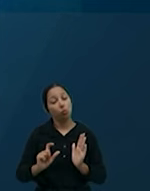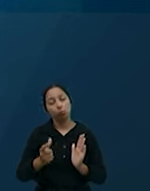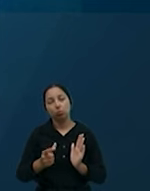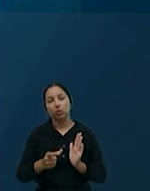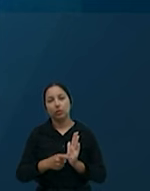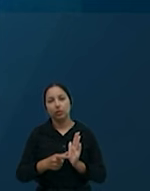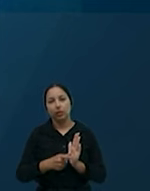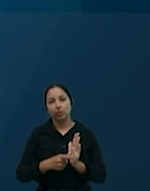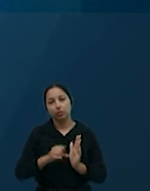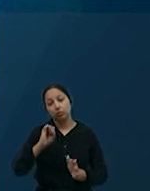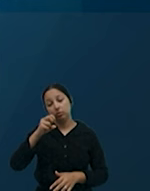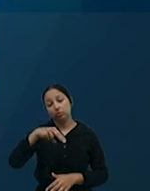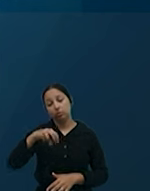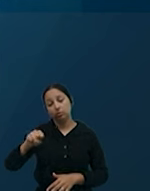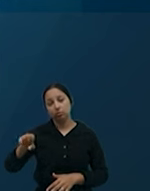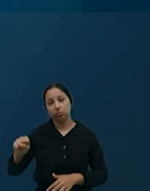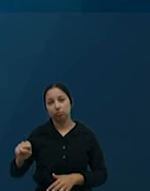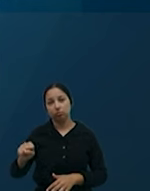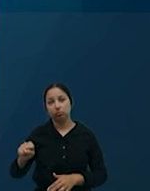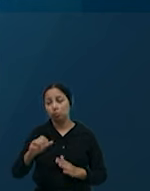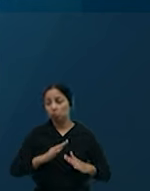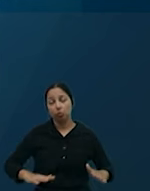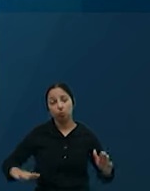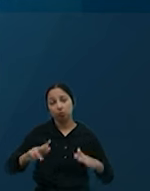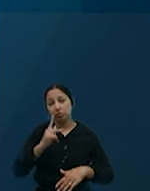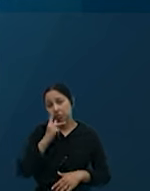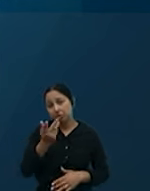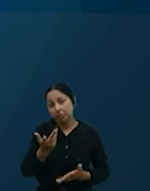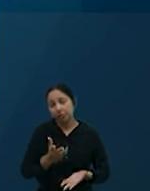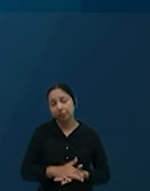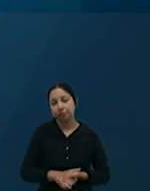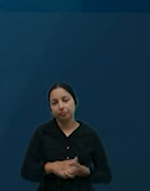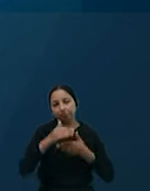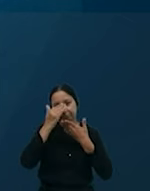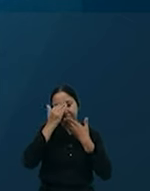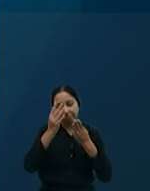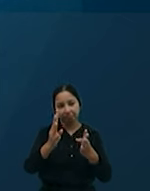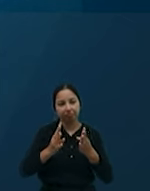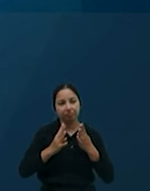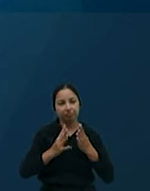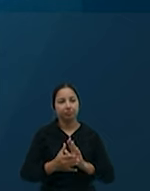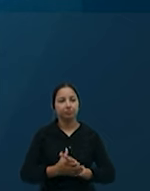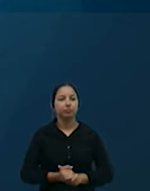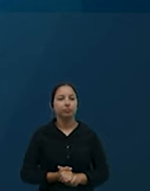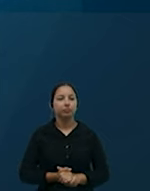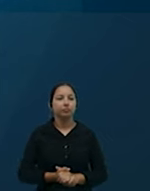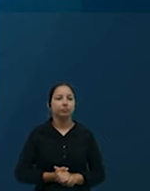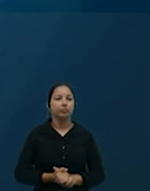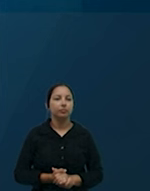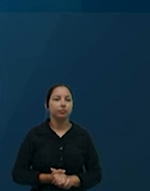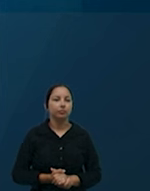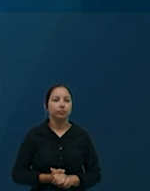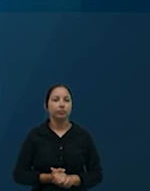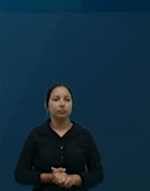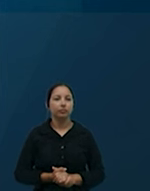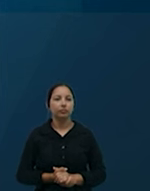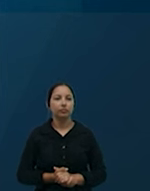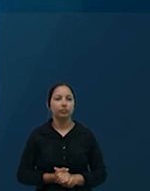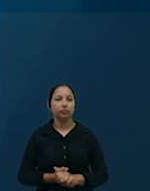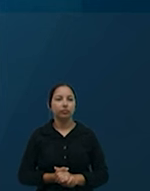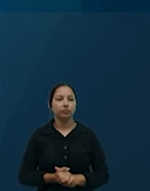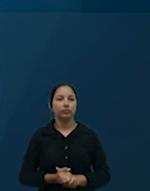obrigado, agradeço a atenção deste Supremo Tribunal Federal. Muito obrigada, doutor. Vamos lá agora para a última